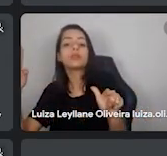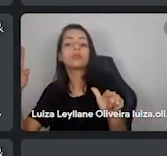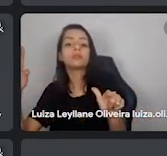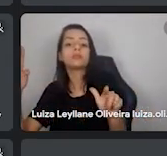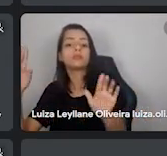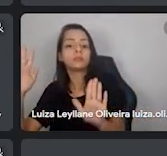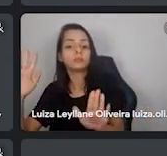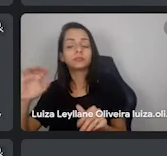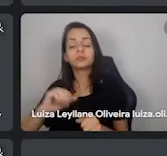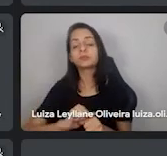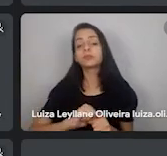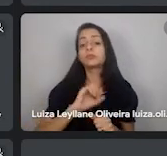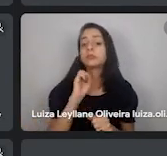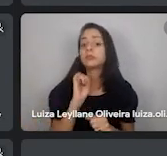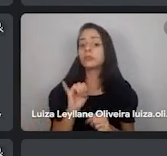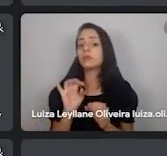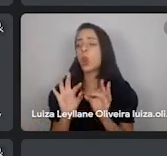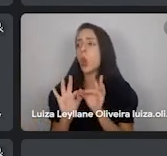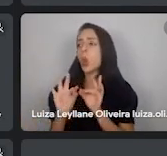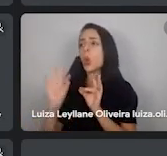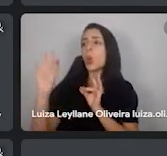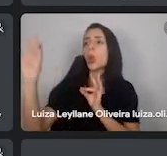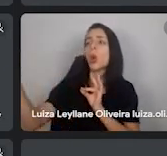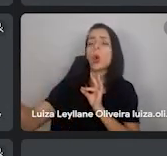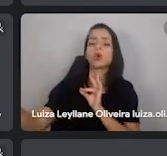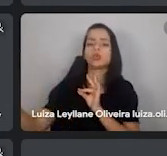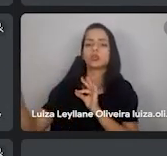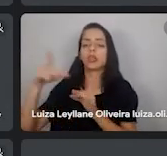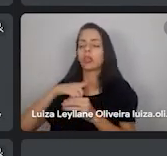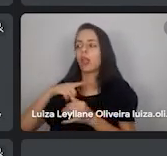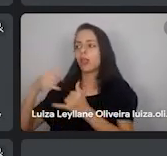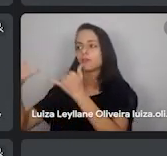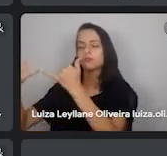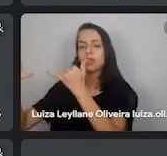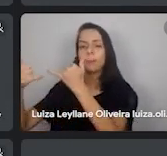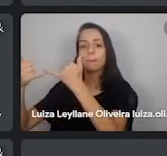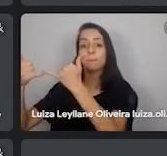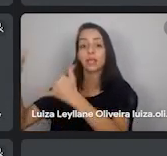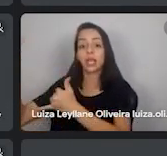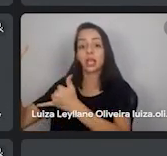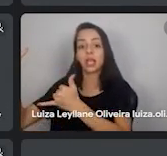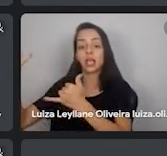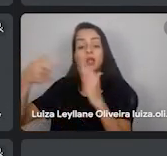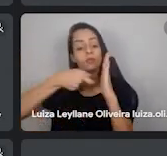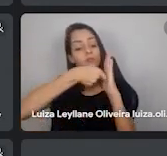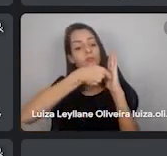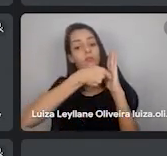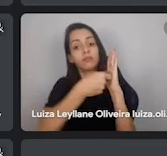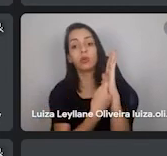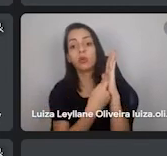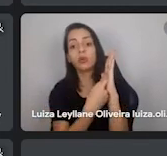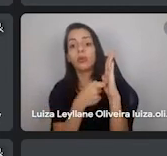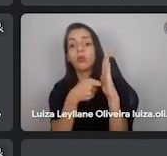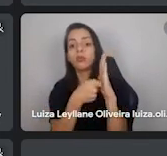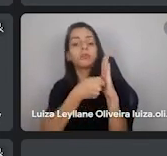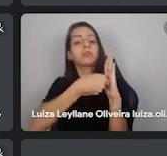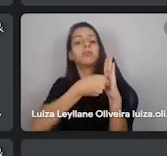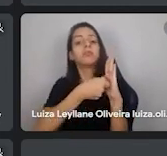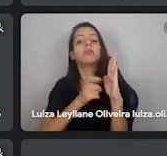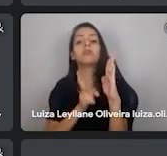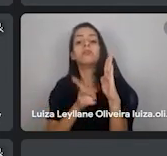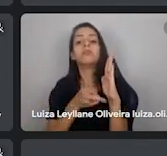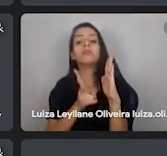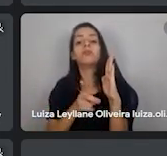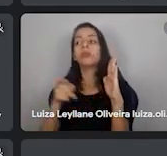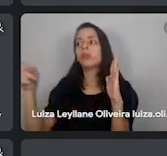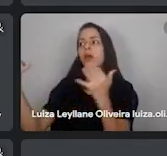aqui muito longe de um disjuntor. Às vezes o disjuntor não desarma, porque ele vai enxergar aquele curto